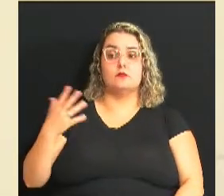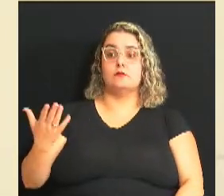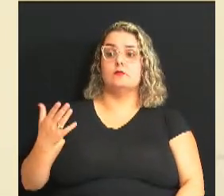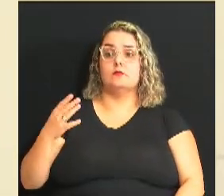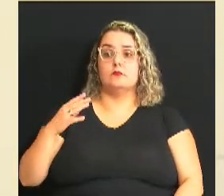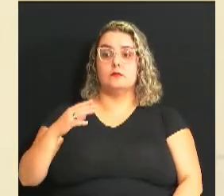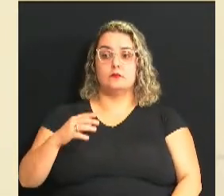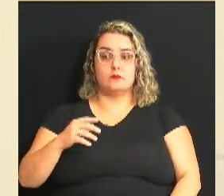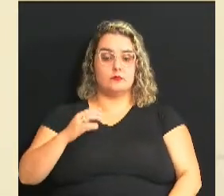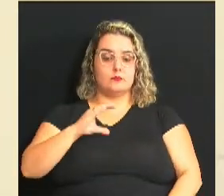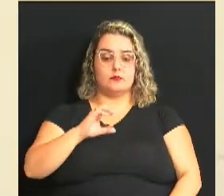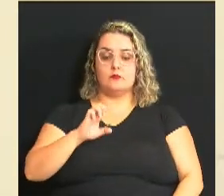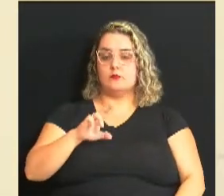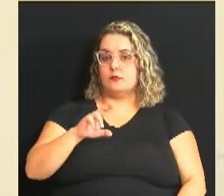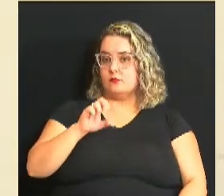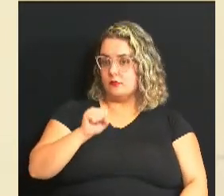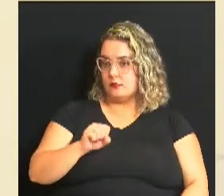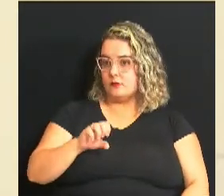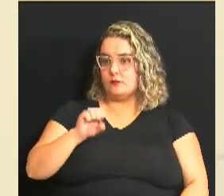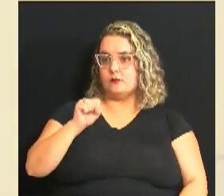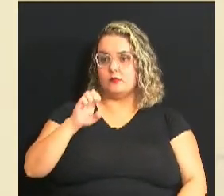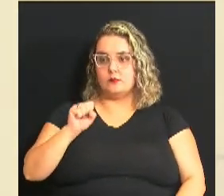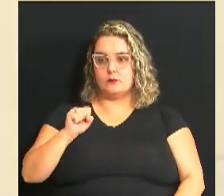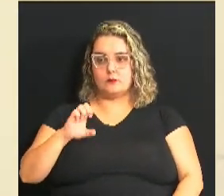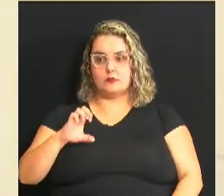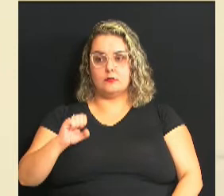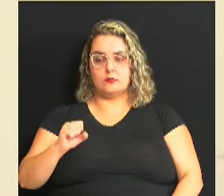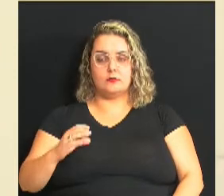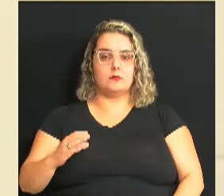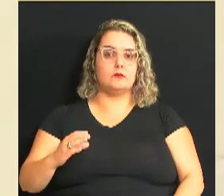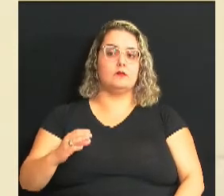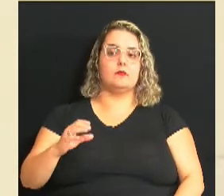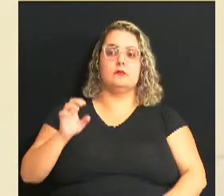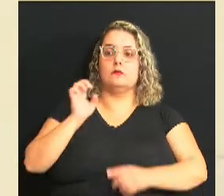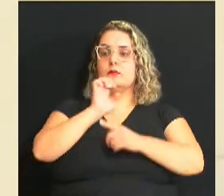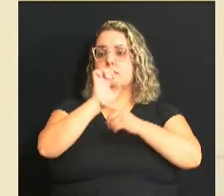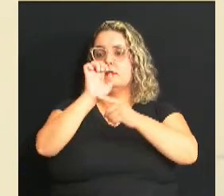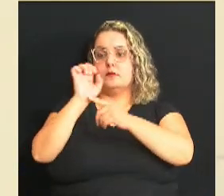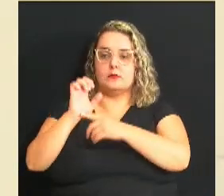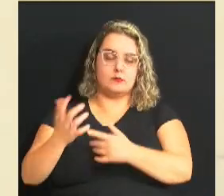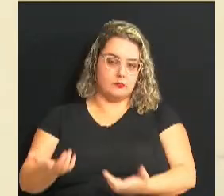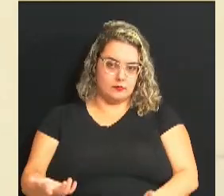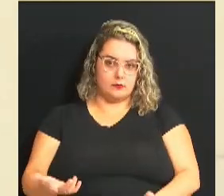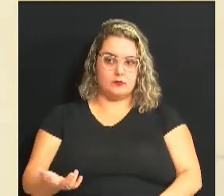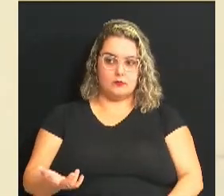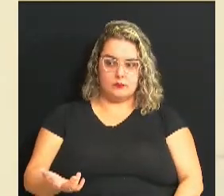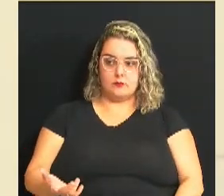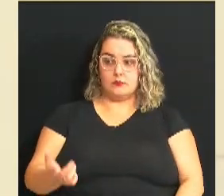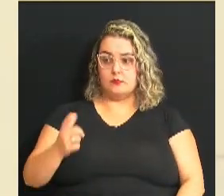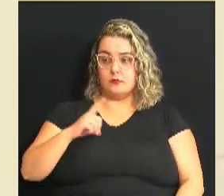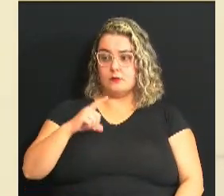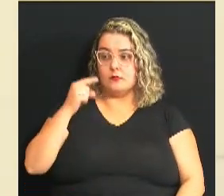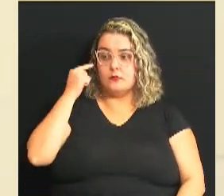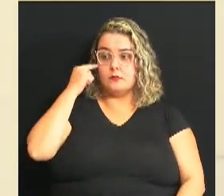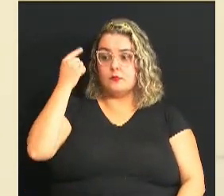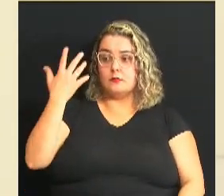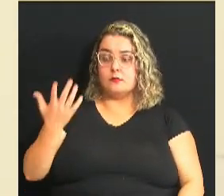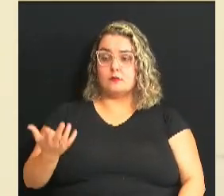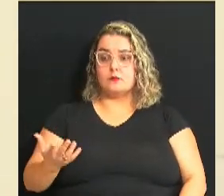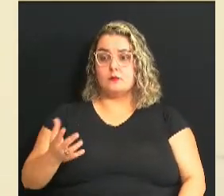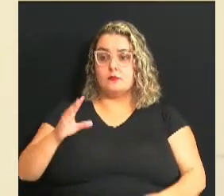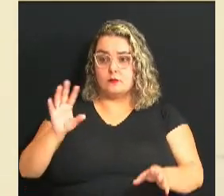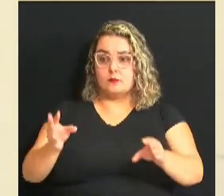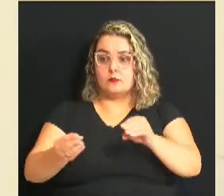CELS, SESC, espaços estaduais, enfim, dá para a gente ter uma noção, né? Só para dar um resumo aqui,